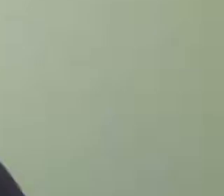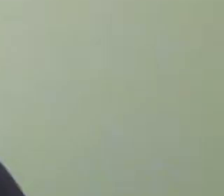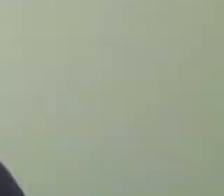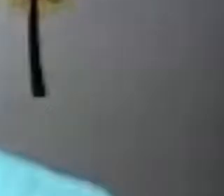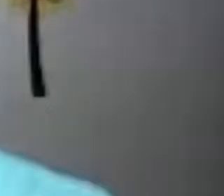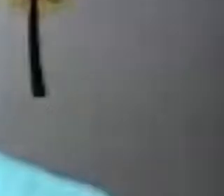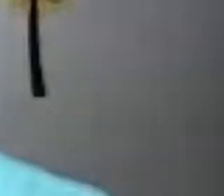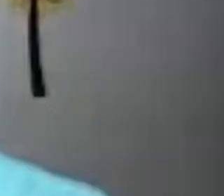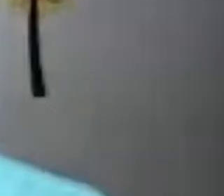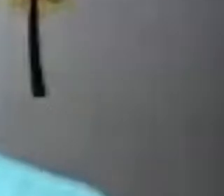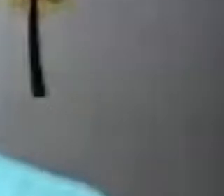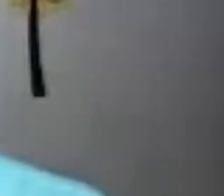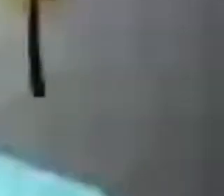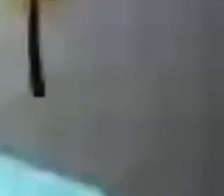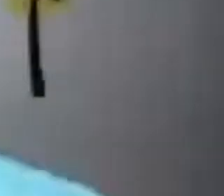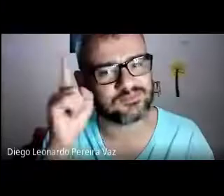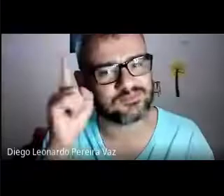Tu é no chapa muito bem.